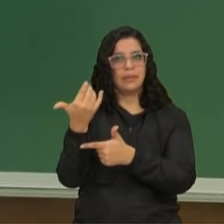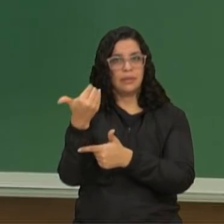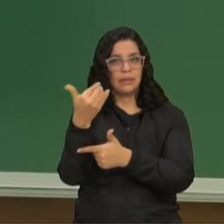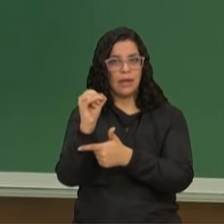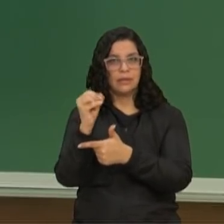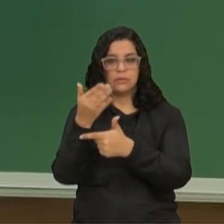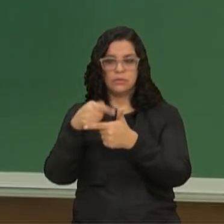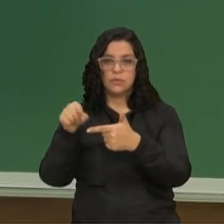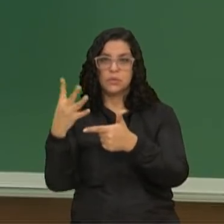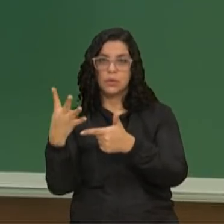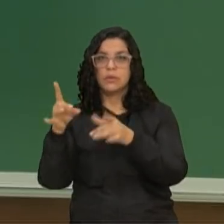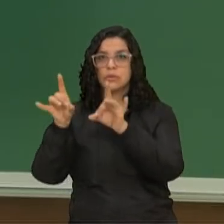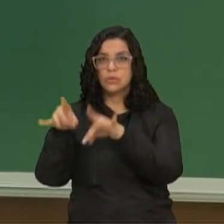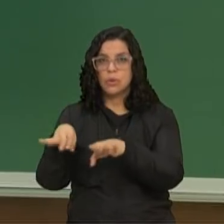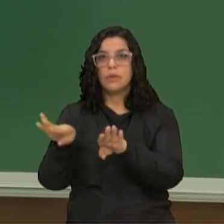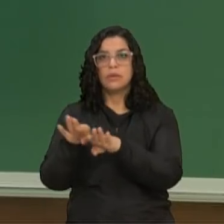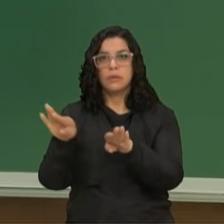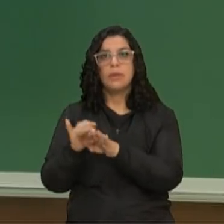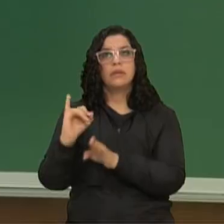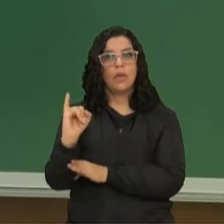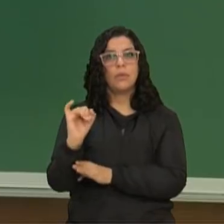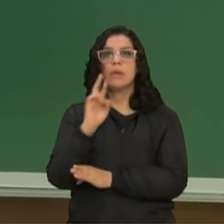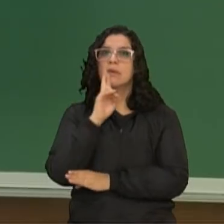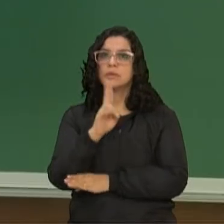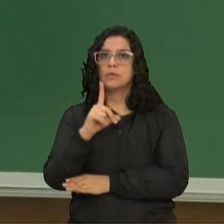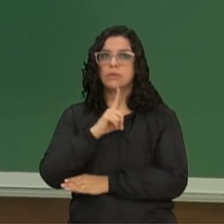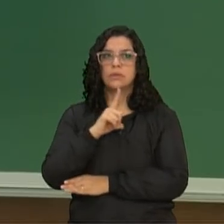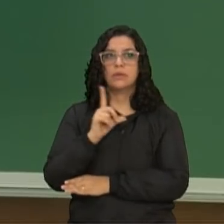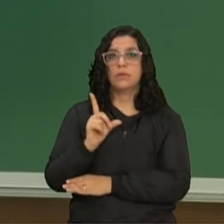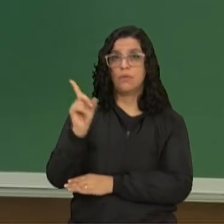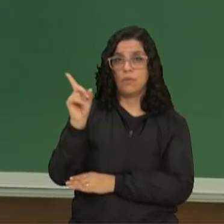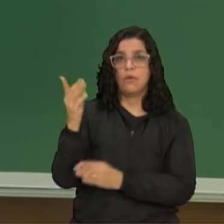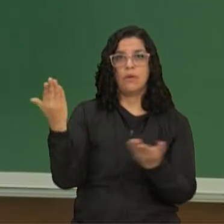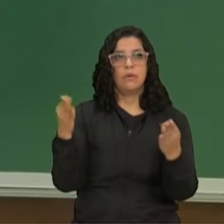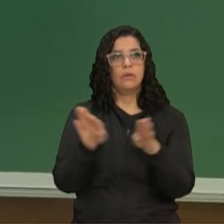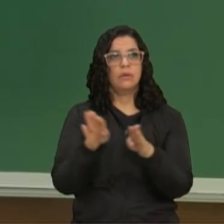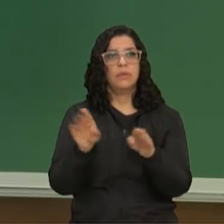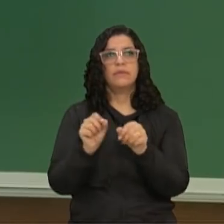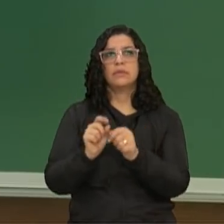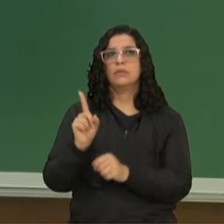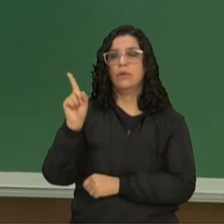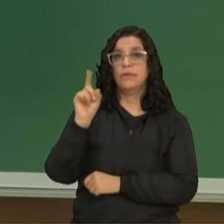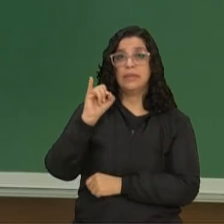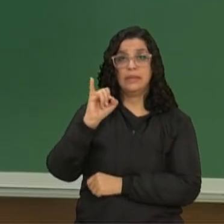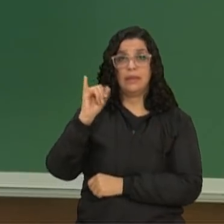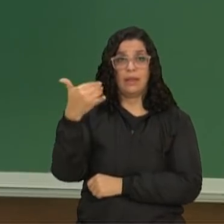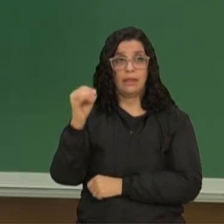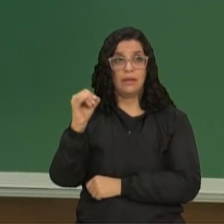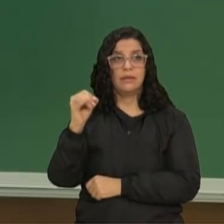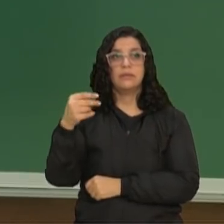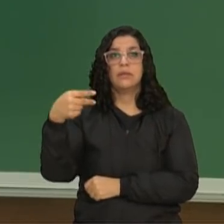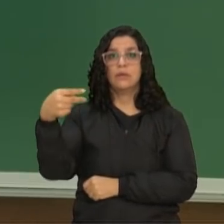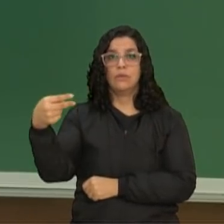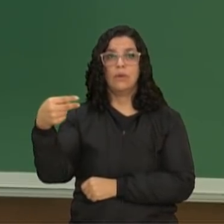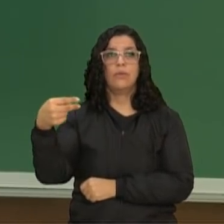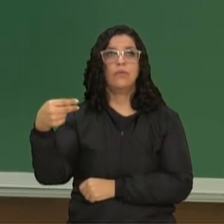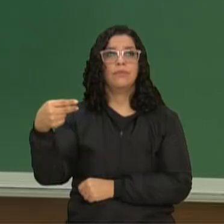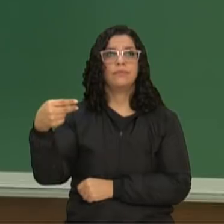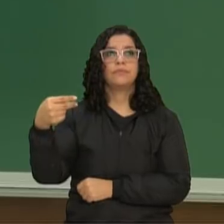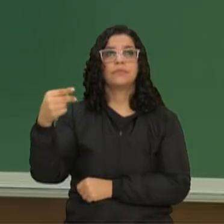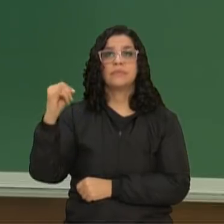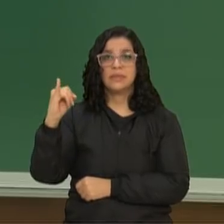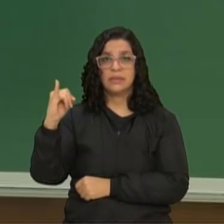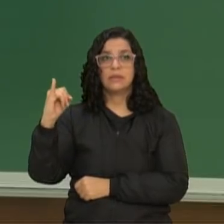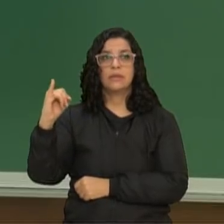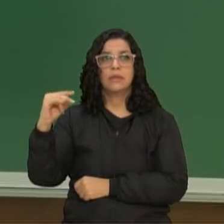na divisão é o i correspondente. Fazendo isso daqui, i elevado a 10, 10 dividido por